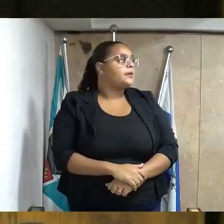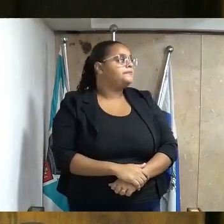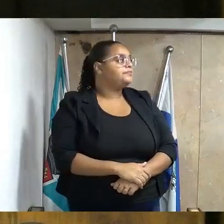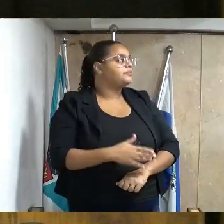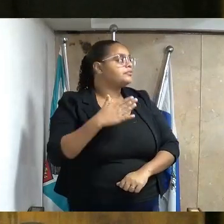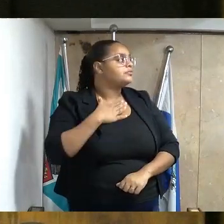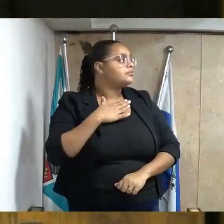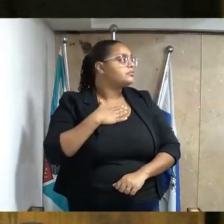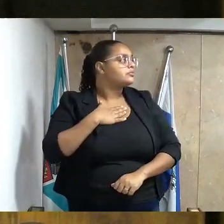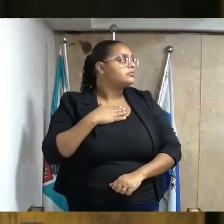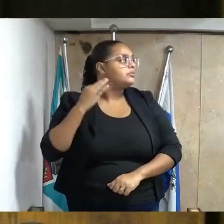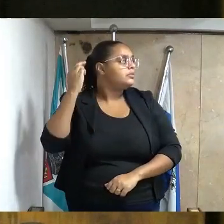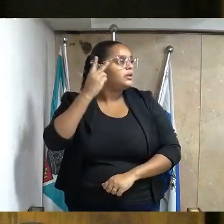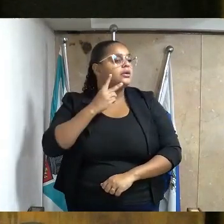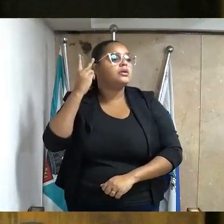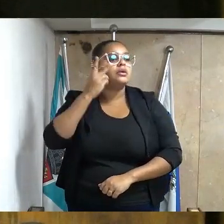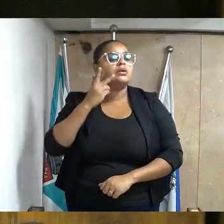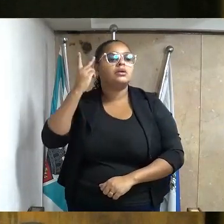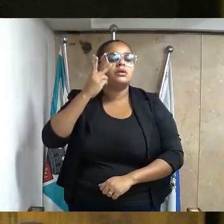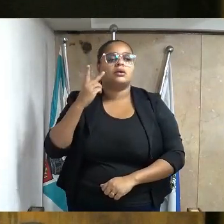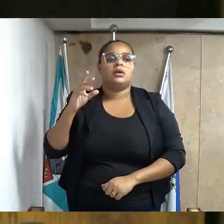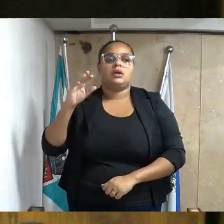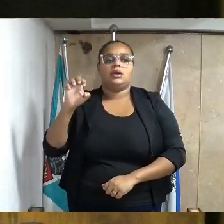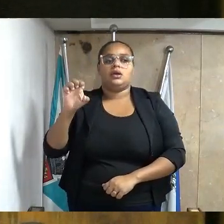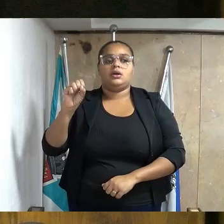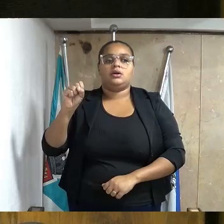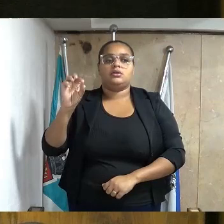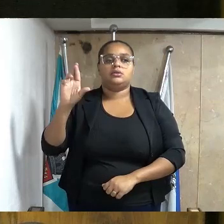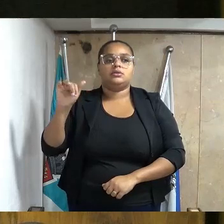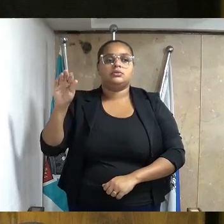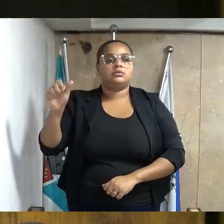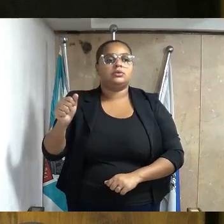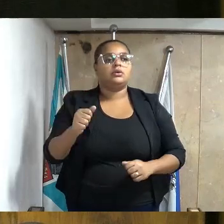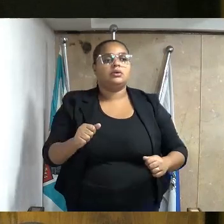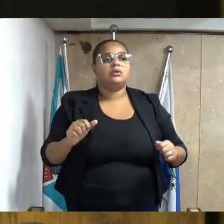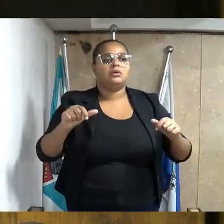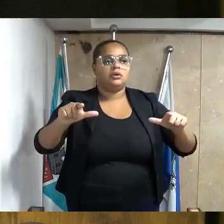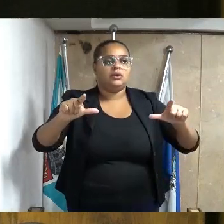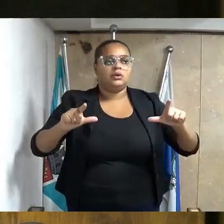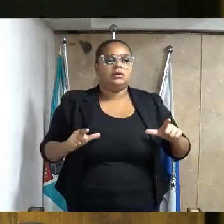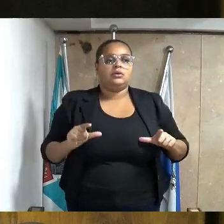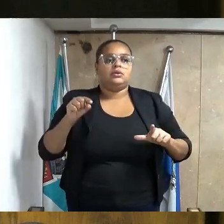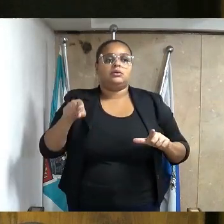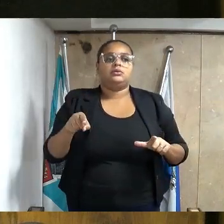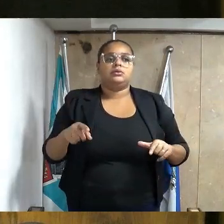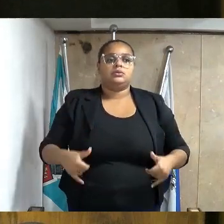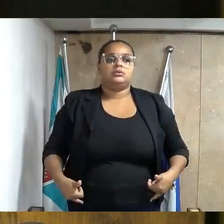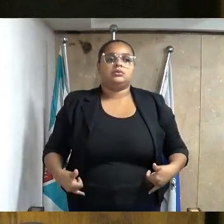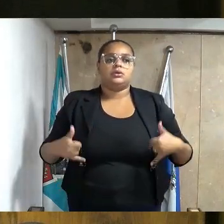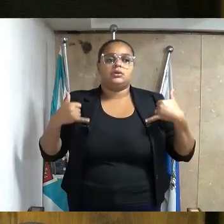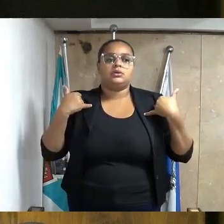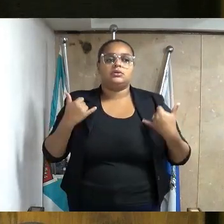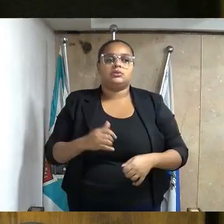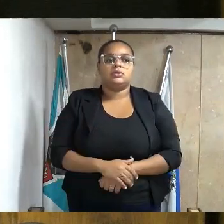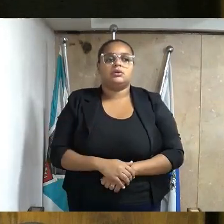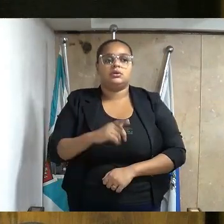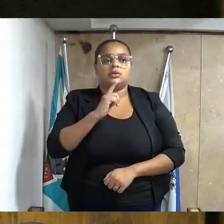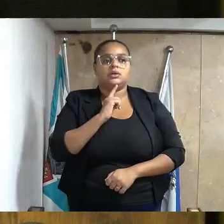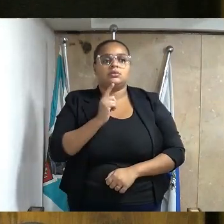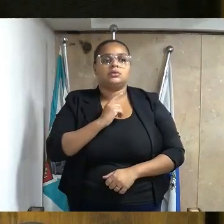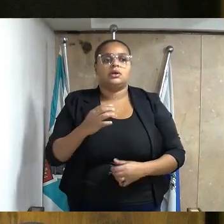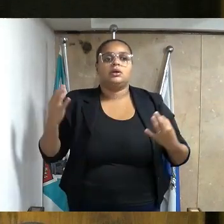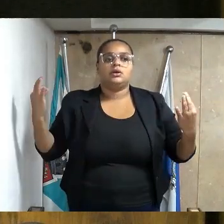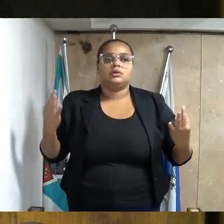o vereador Mirim Enzo Tomás por receber tamanha honraria nessa Câmara. Tenho